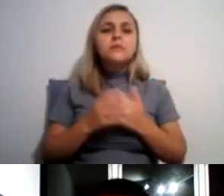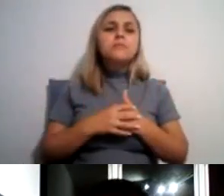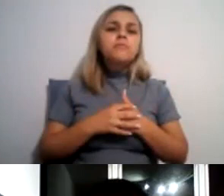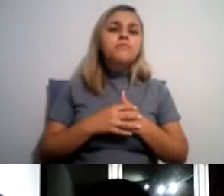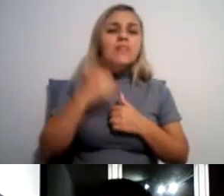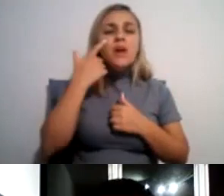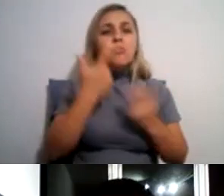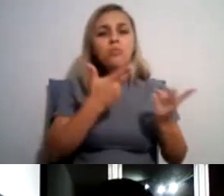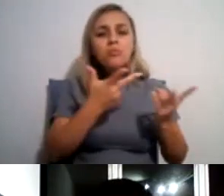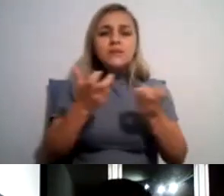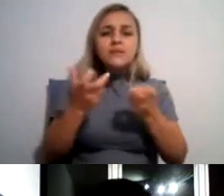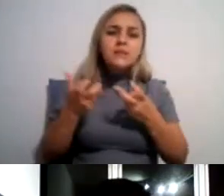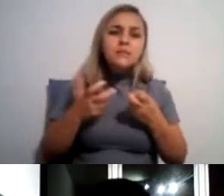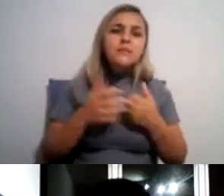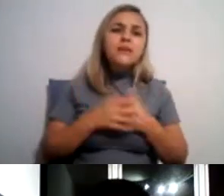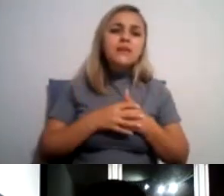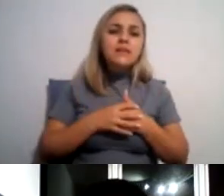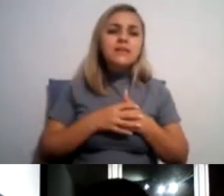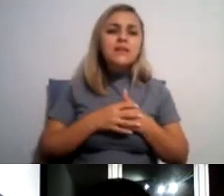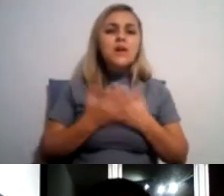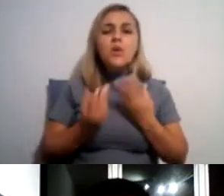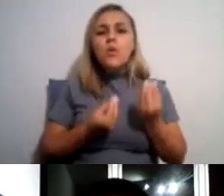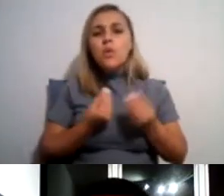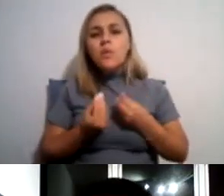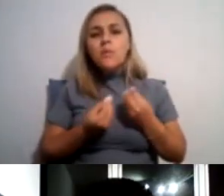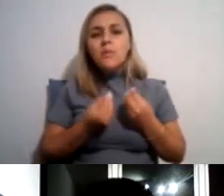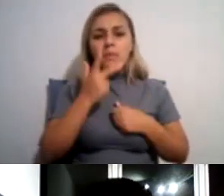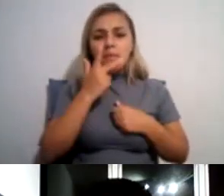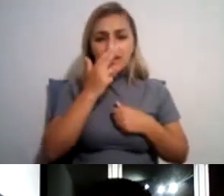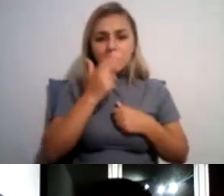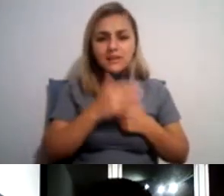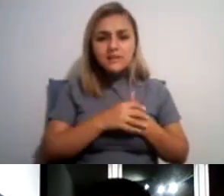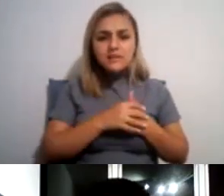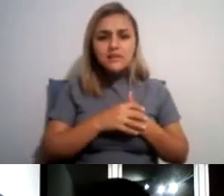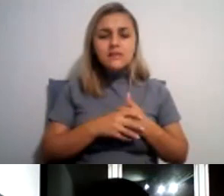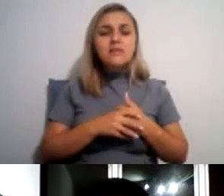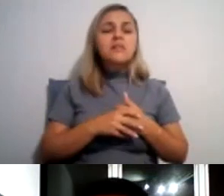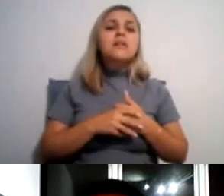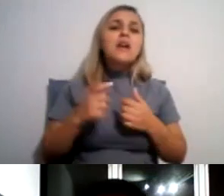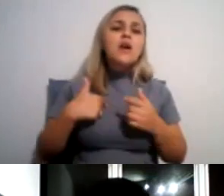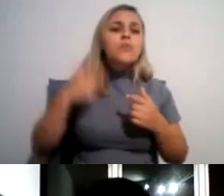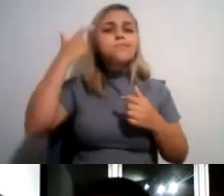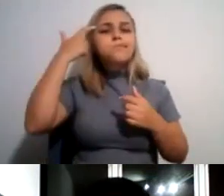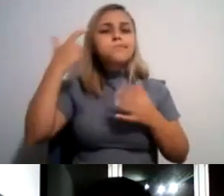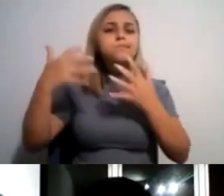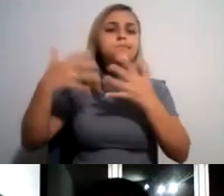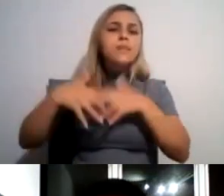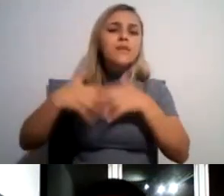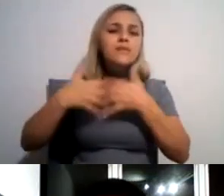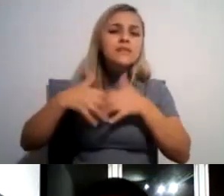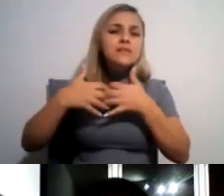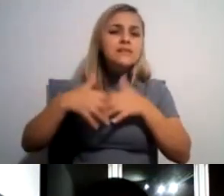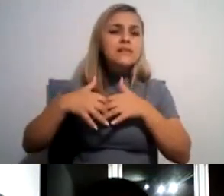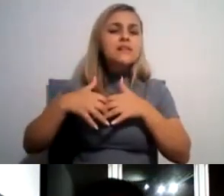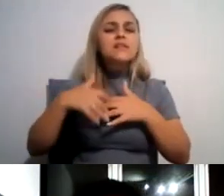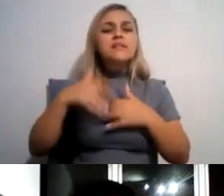lidando com a situação. E numa situação um pouco de questionamento mesmo, de reflexão. Será mesmo que a gente está fazendo